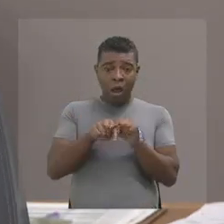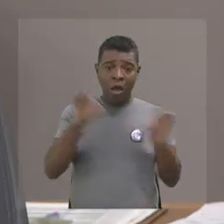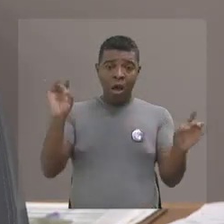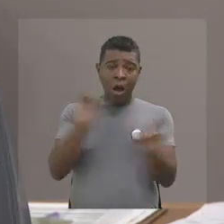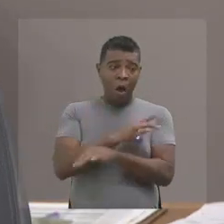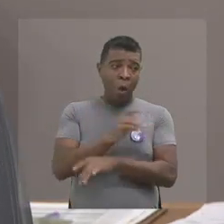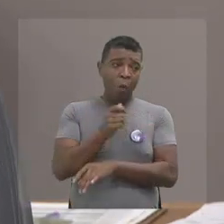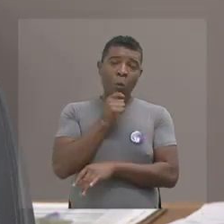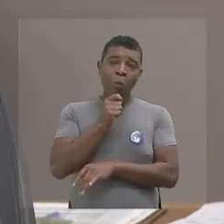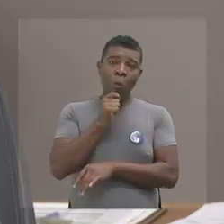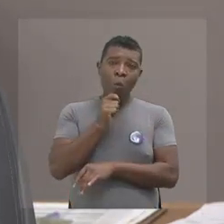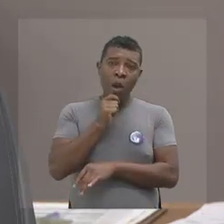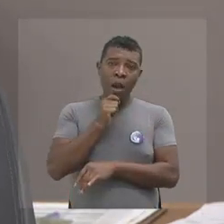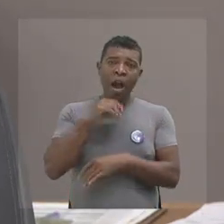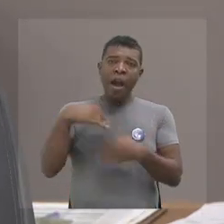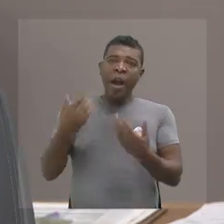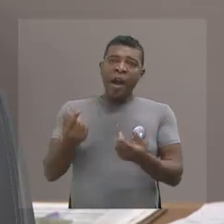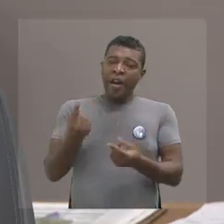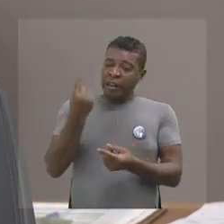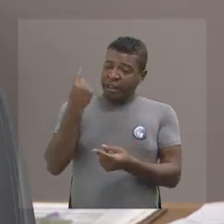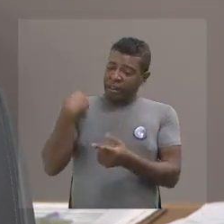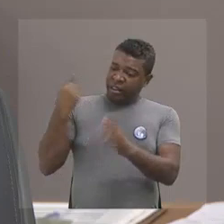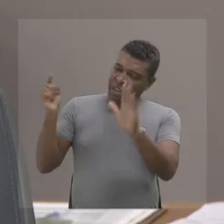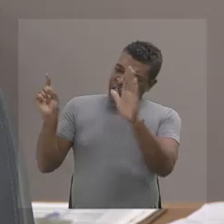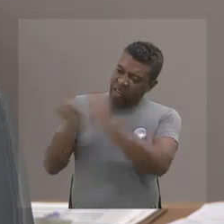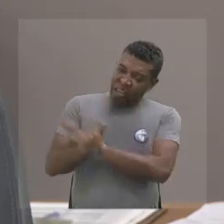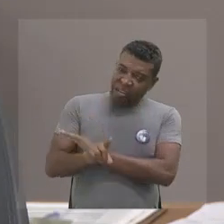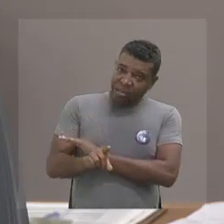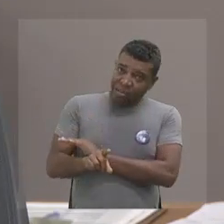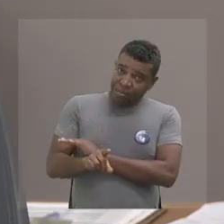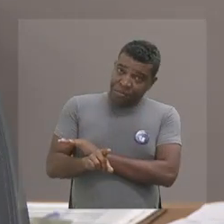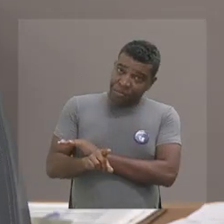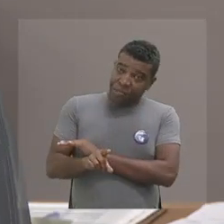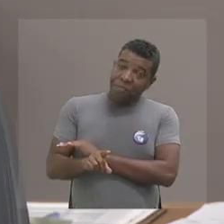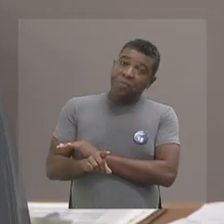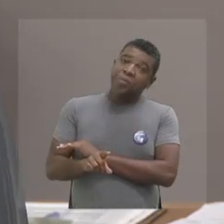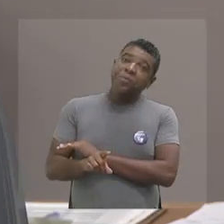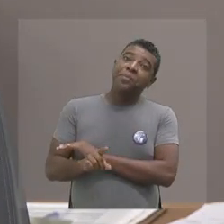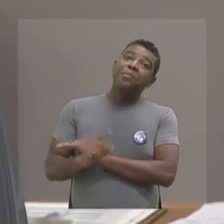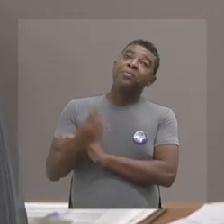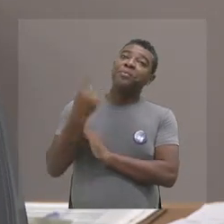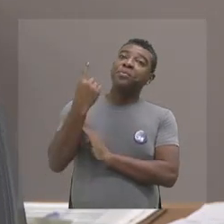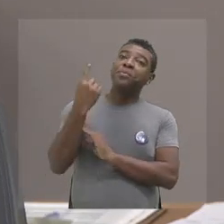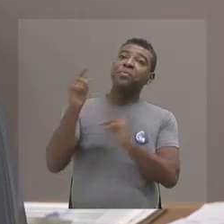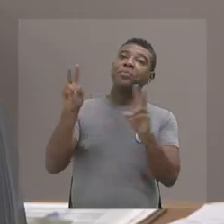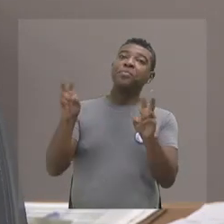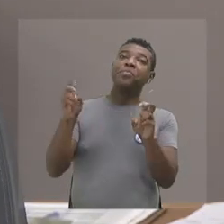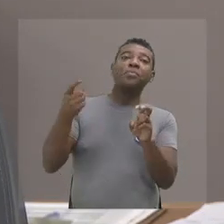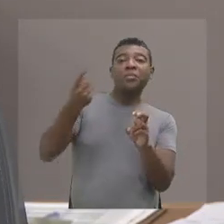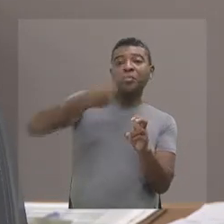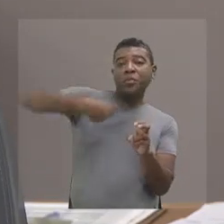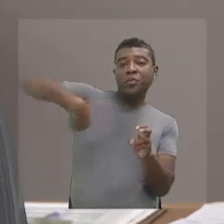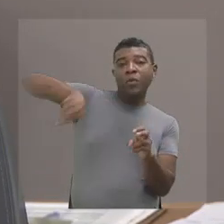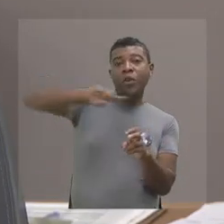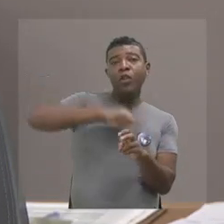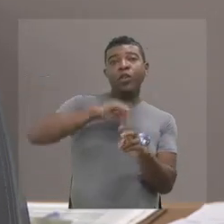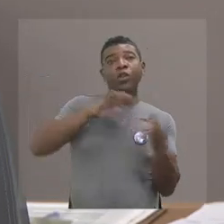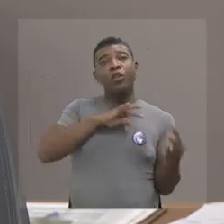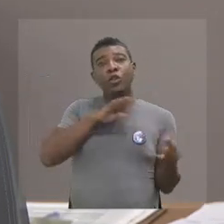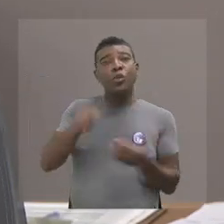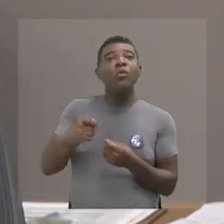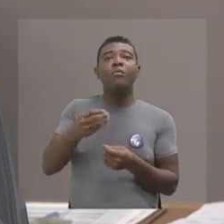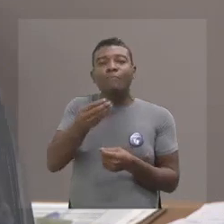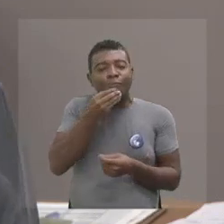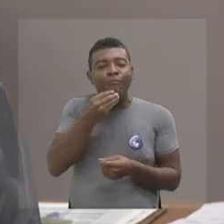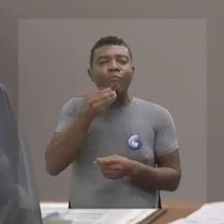E aí vai o meu primeiro ponto o meu primeiro ponto é o que nós todos deveríamos aqui estar lutando